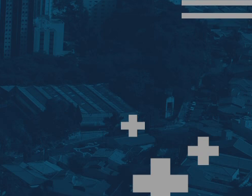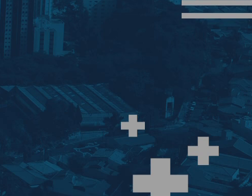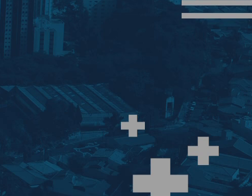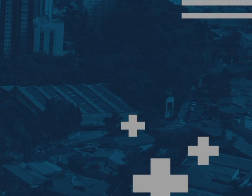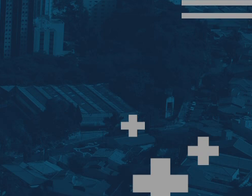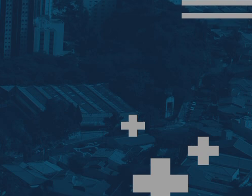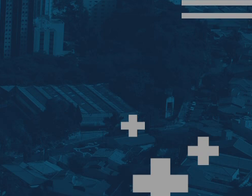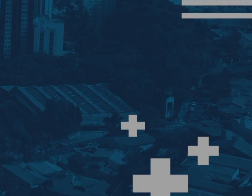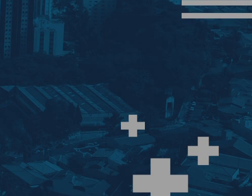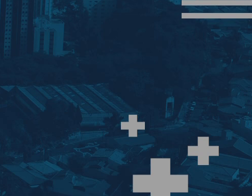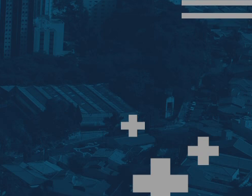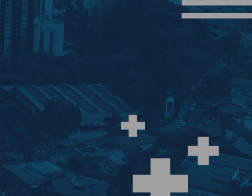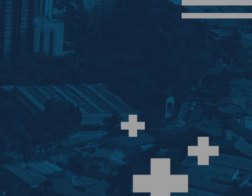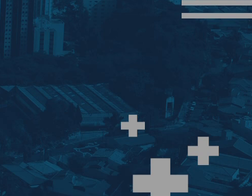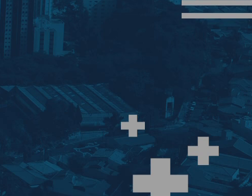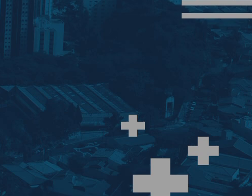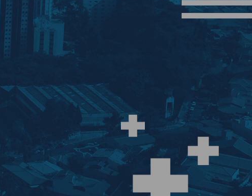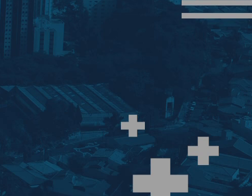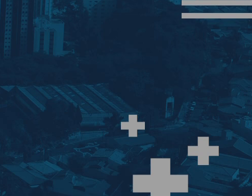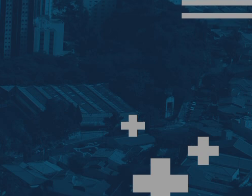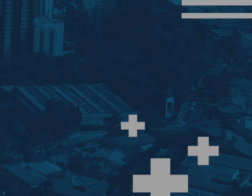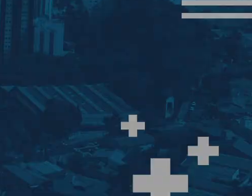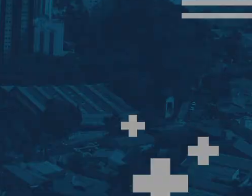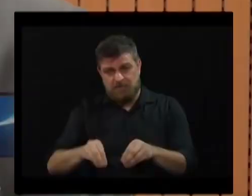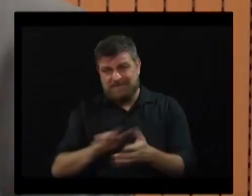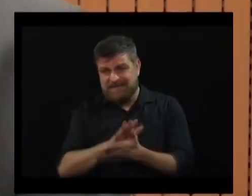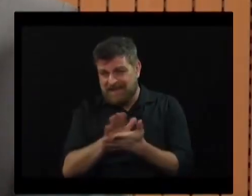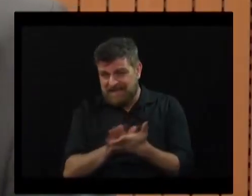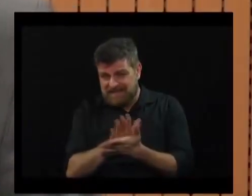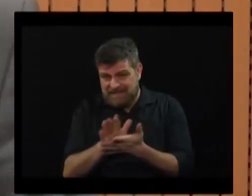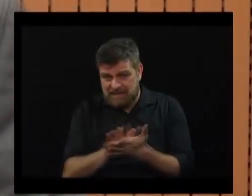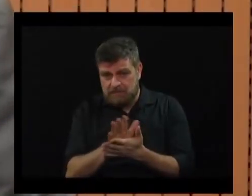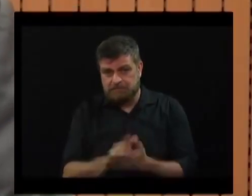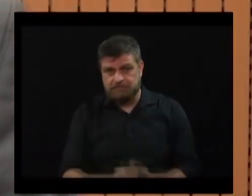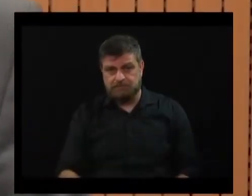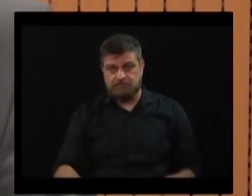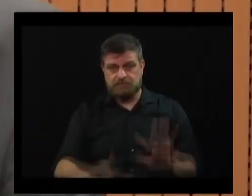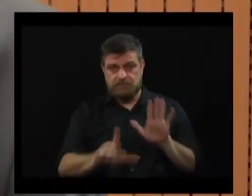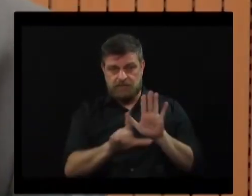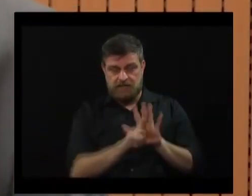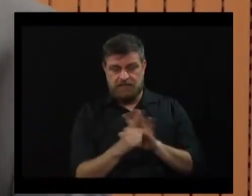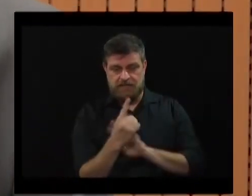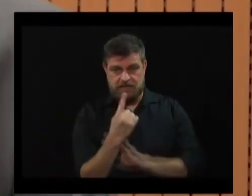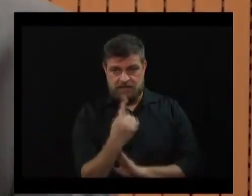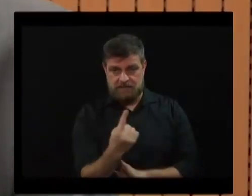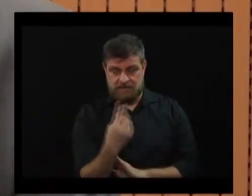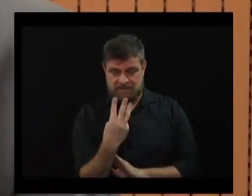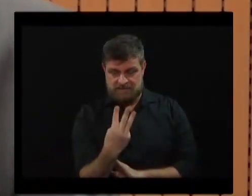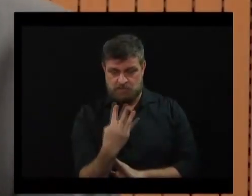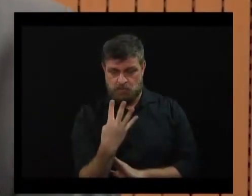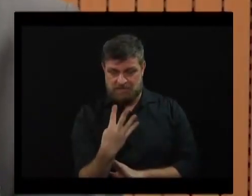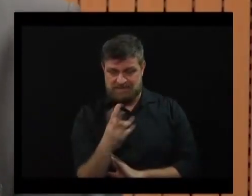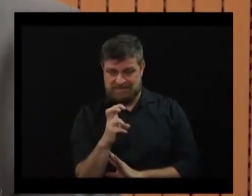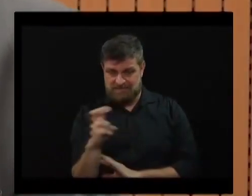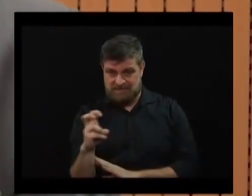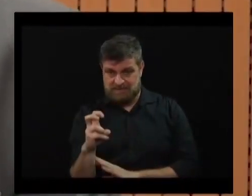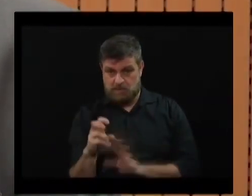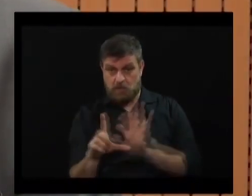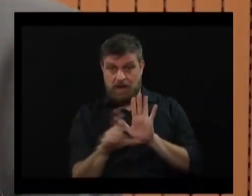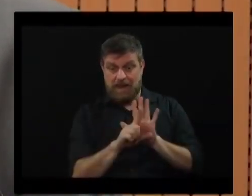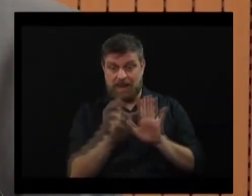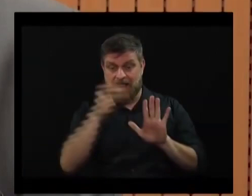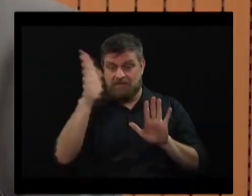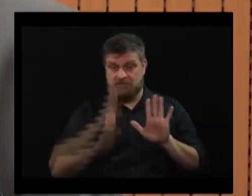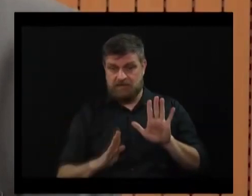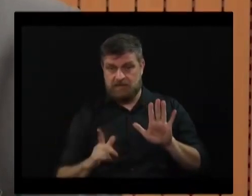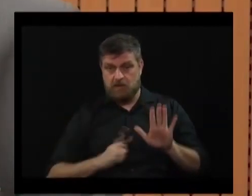cartazes o parlamentar explica o motivo a lei federal número 3465 admite a